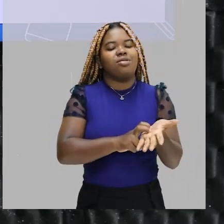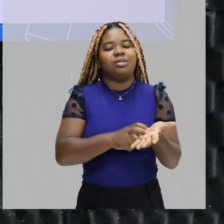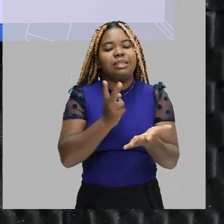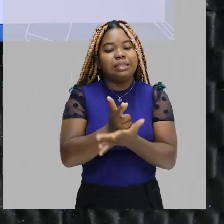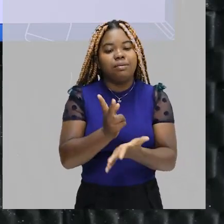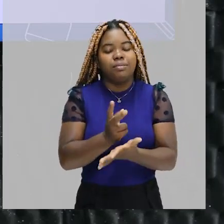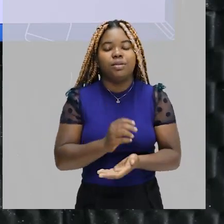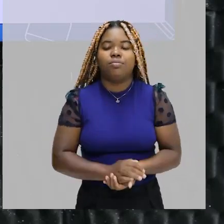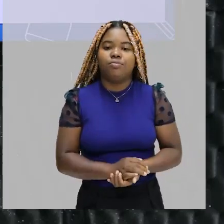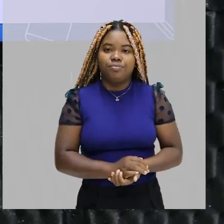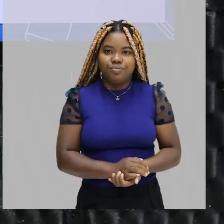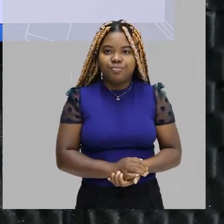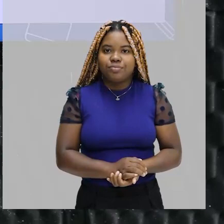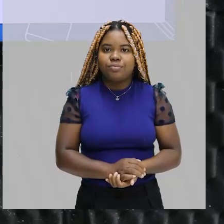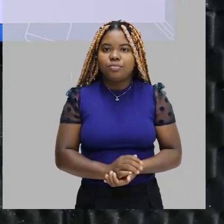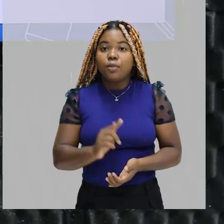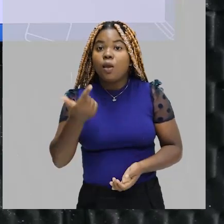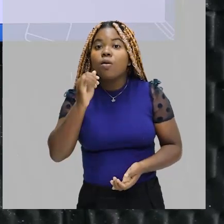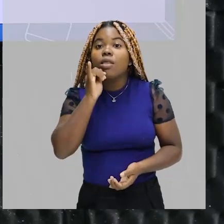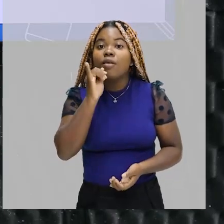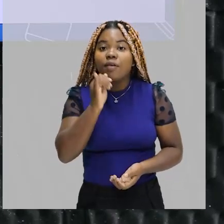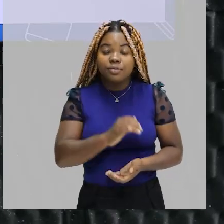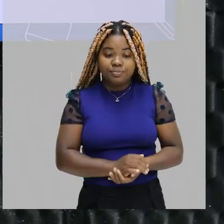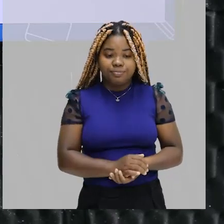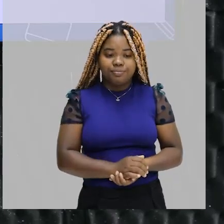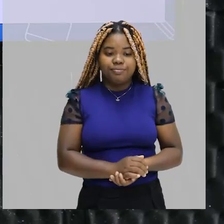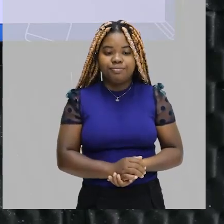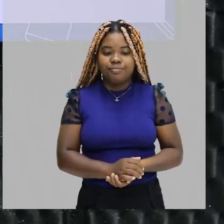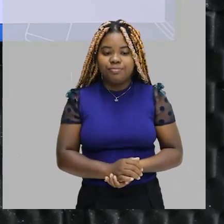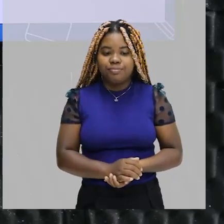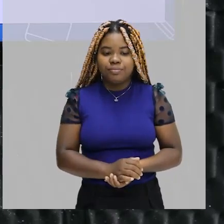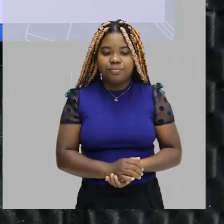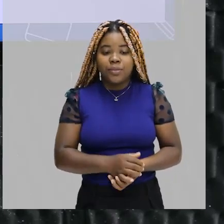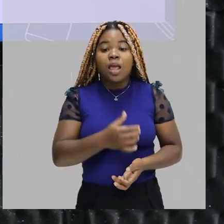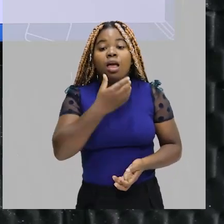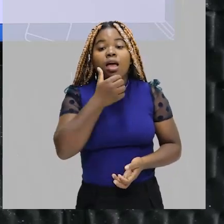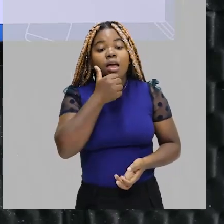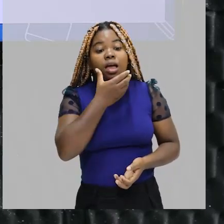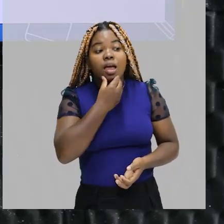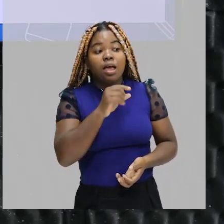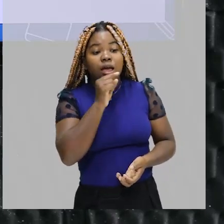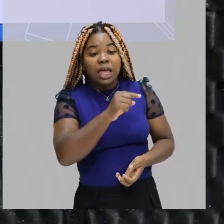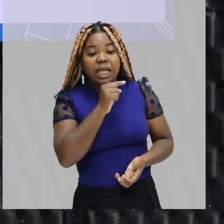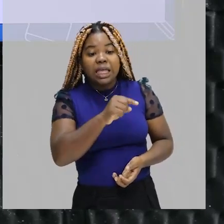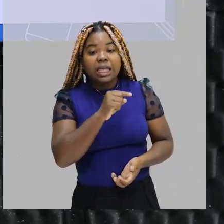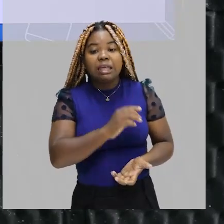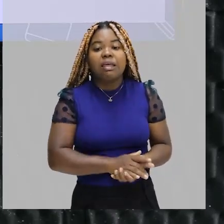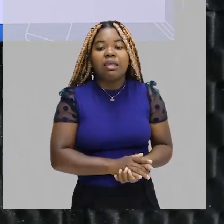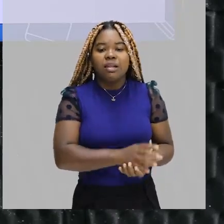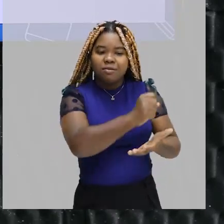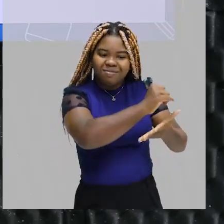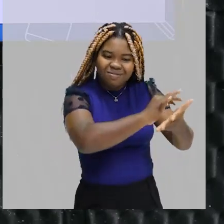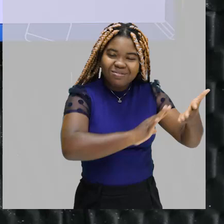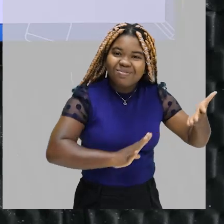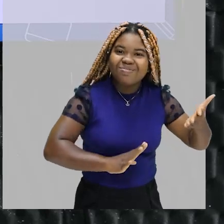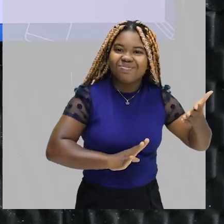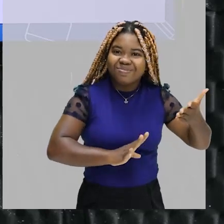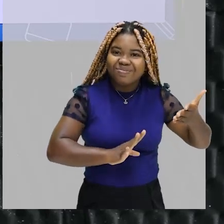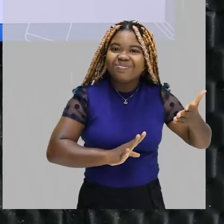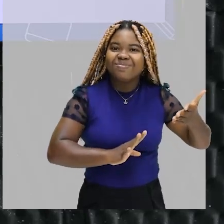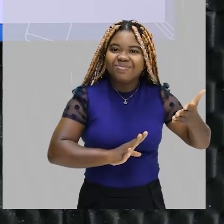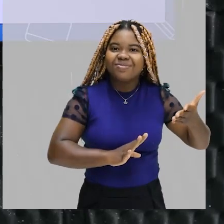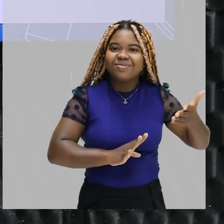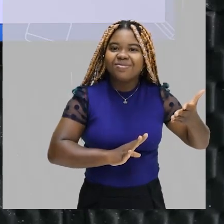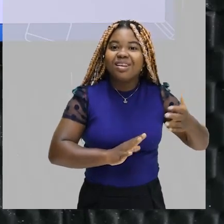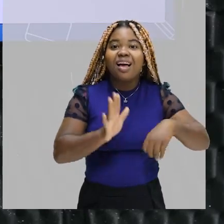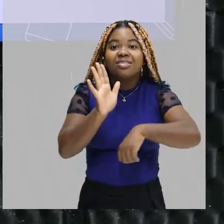his homework in the afternoon. Ele faz a sua tarefa de casa à tarde. Então, é um compromisso que ele tem, é uma